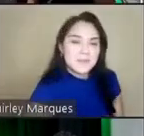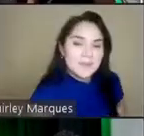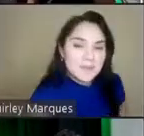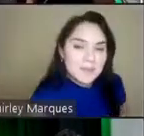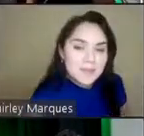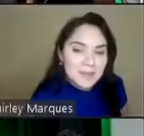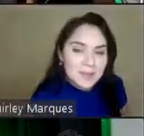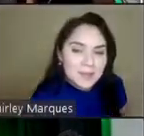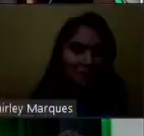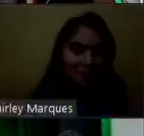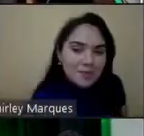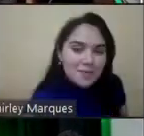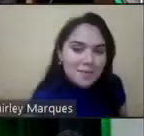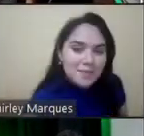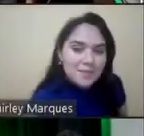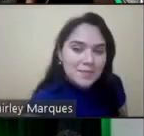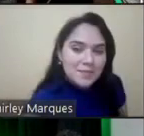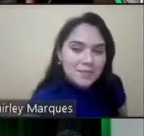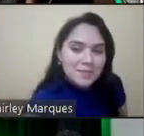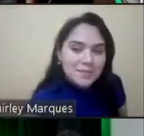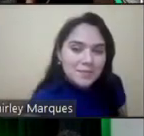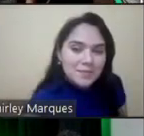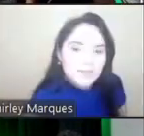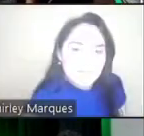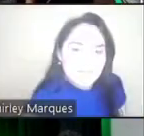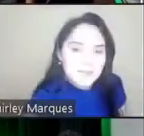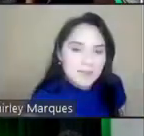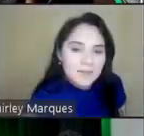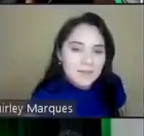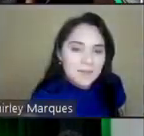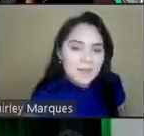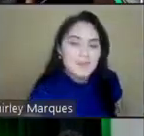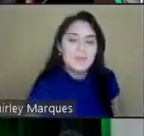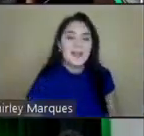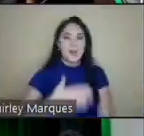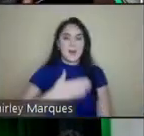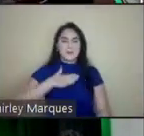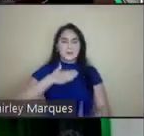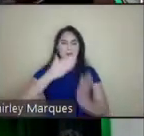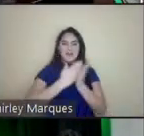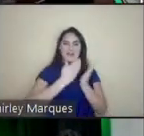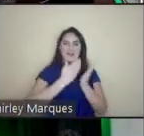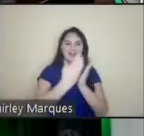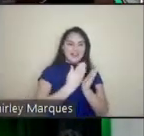Meu livro que eu tô com meu livro virtual agora no celular.